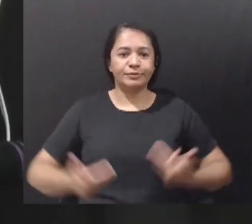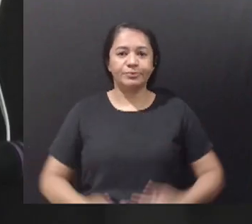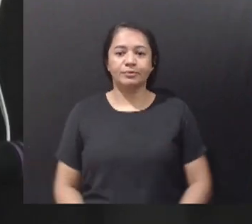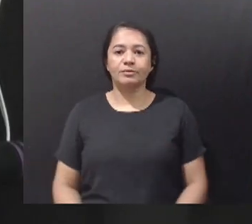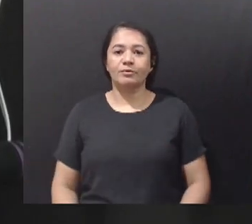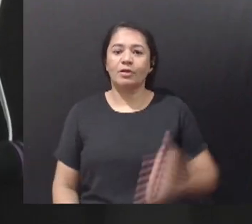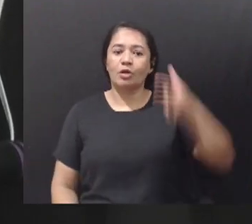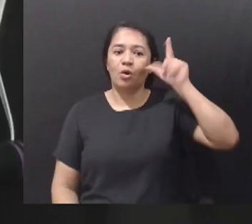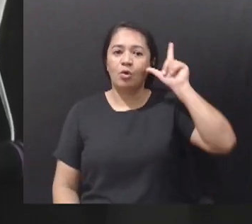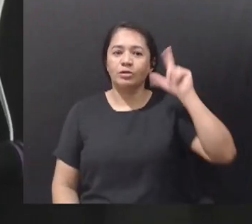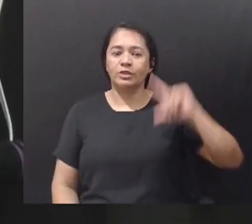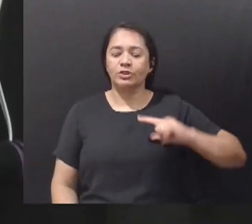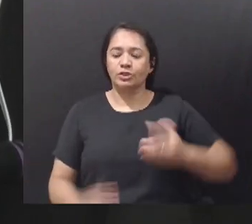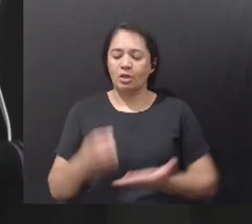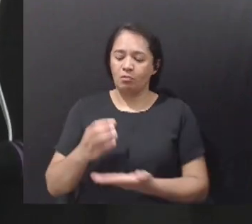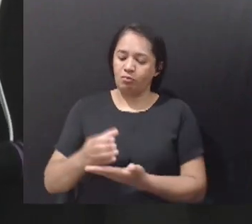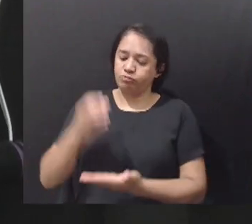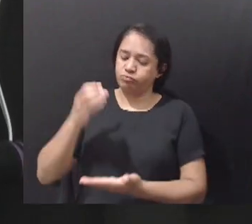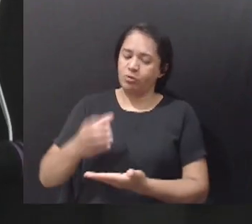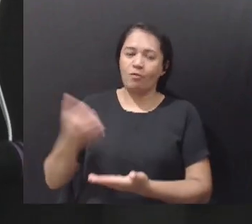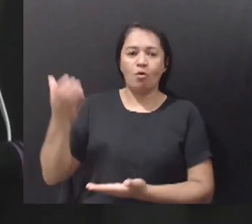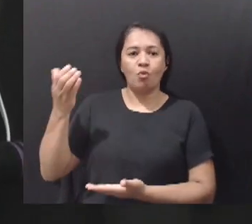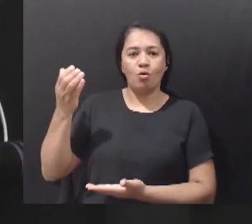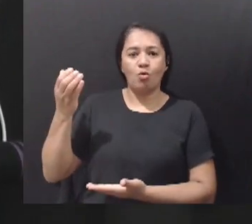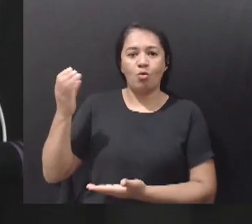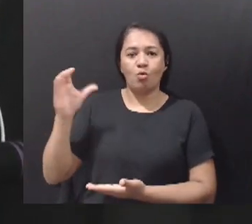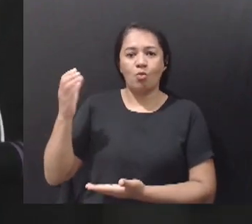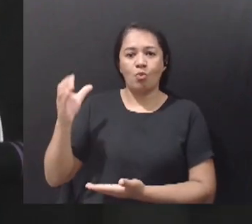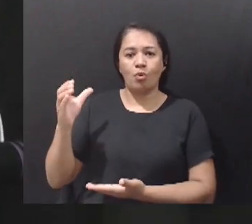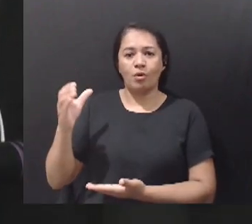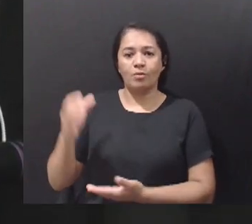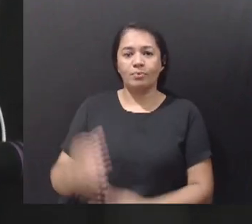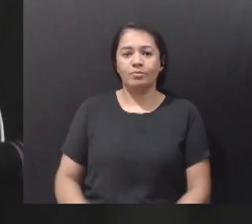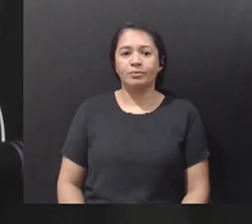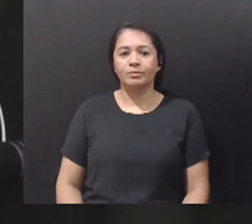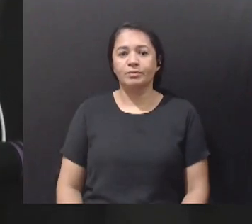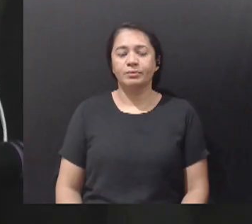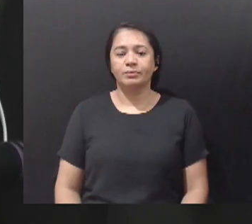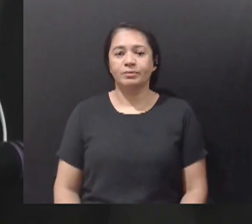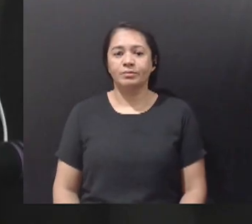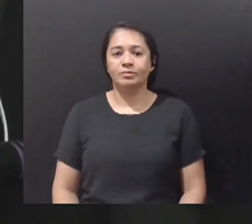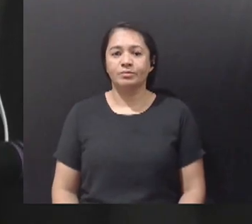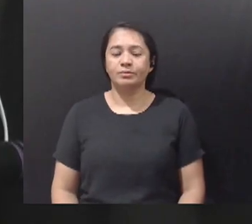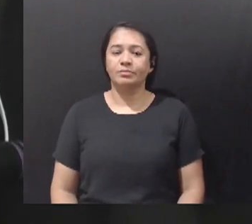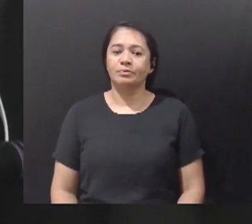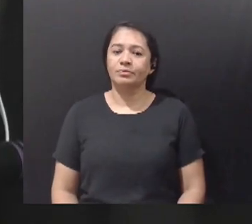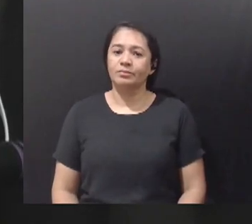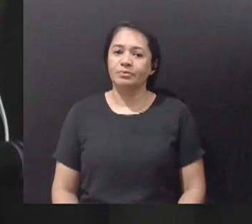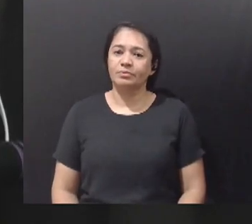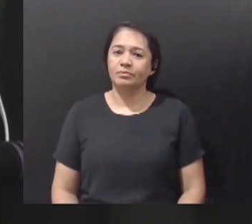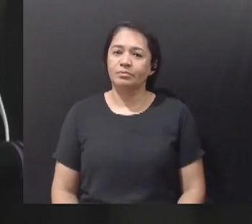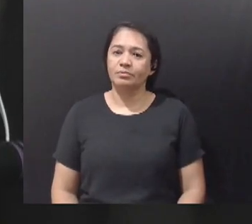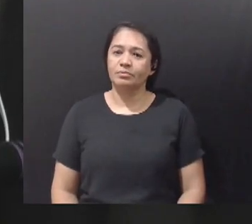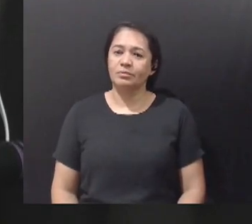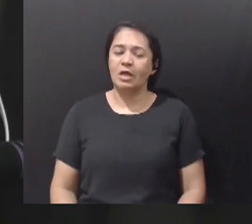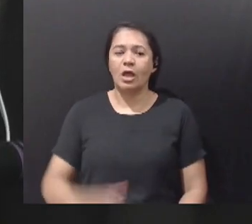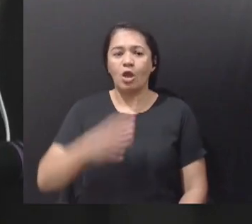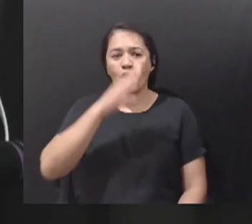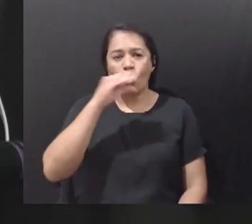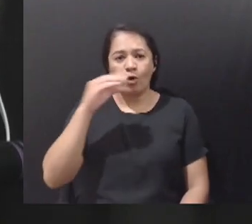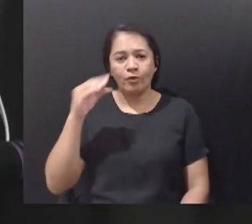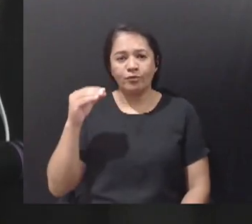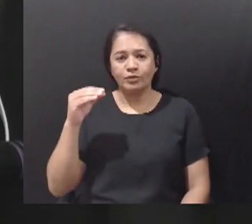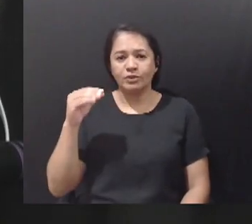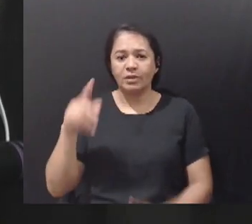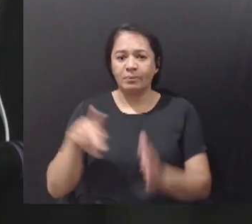um refrigerante, que segue sempre uma sujeirinha nele, né? Você não toma tudo. Aí um funcionário da secretaria, até